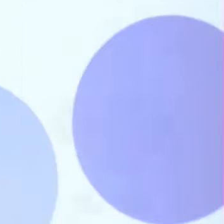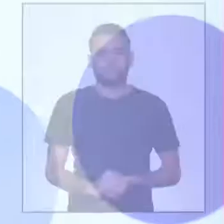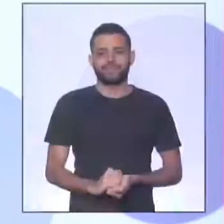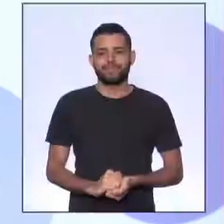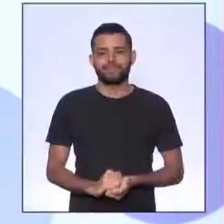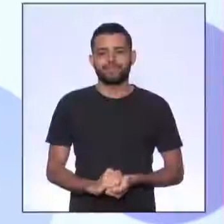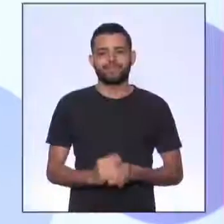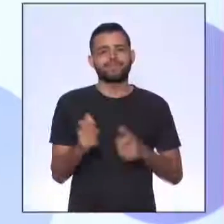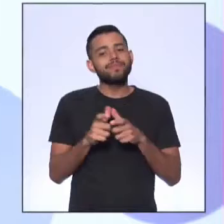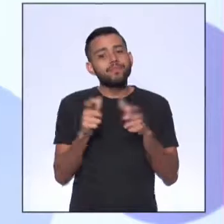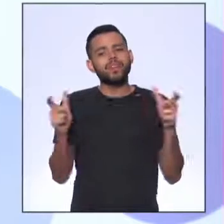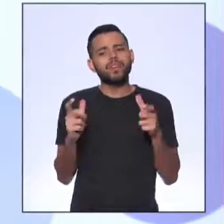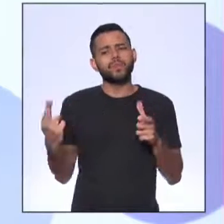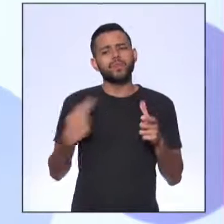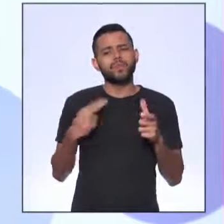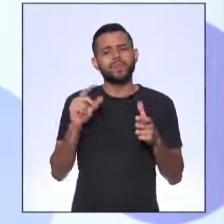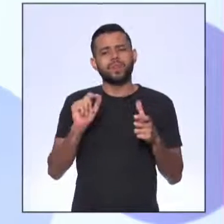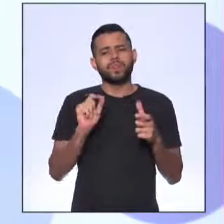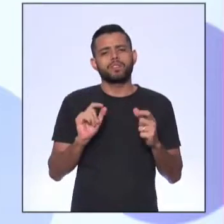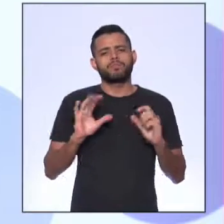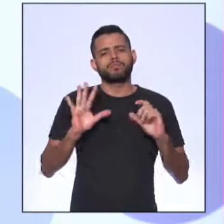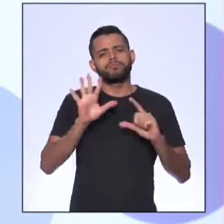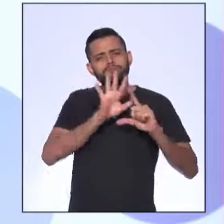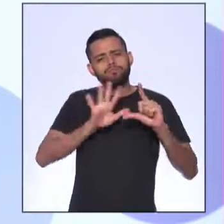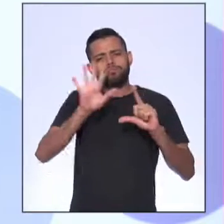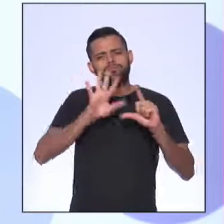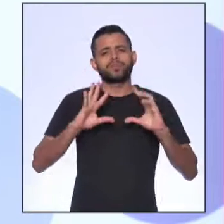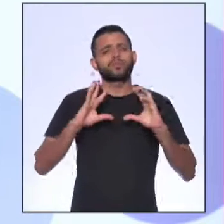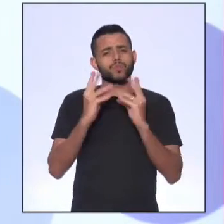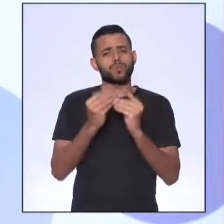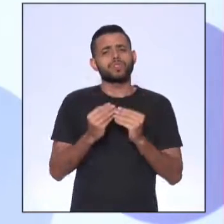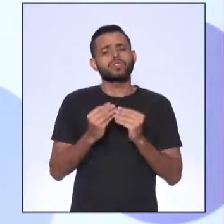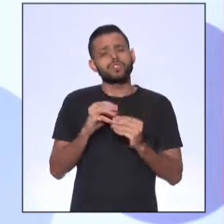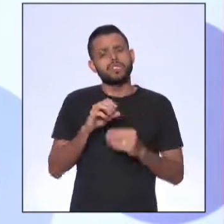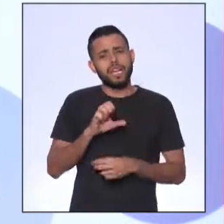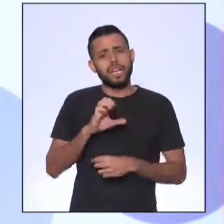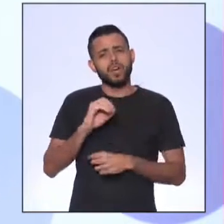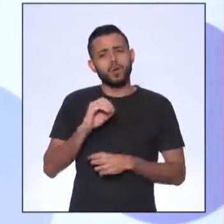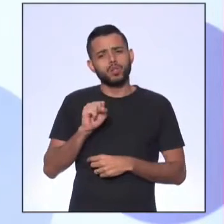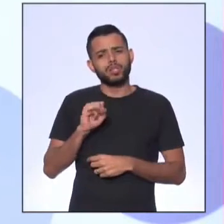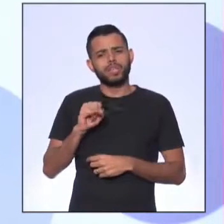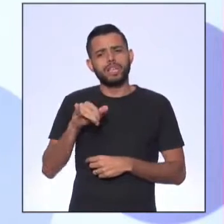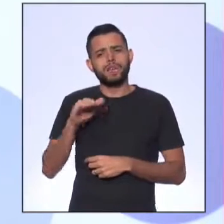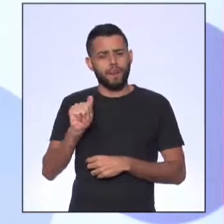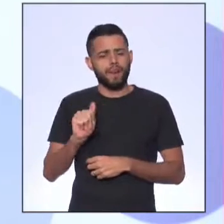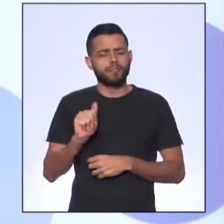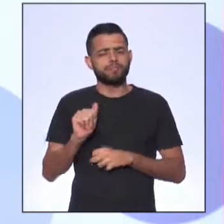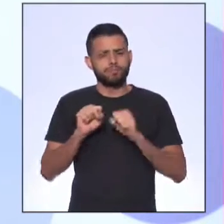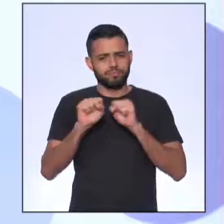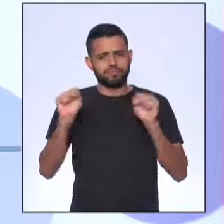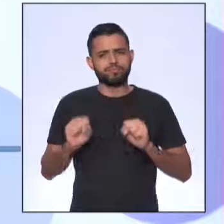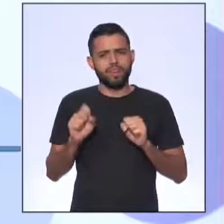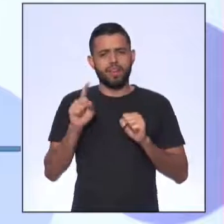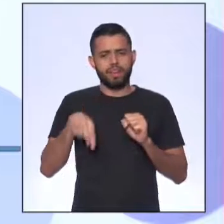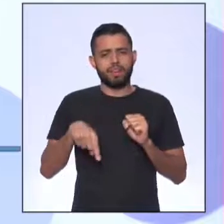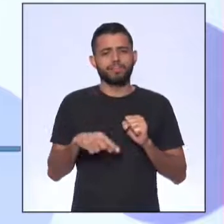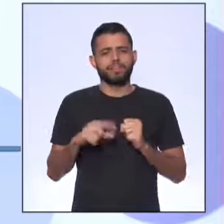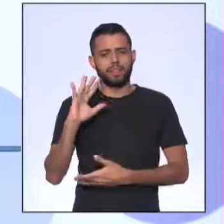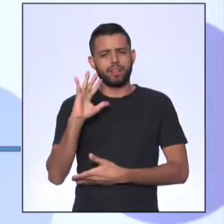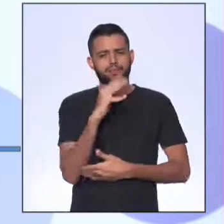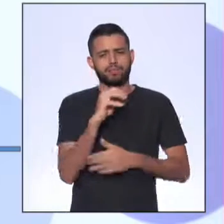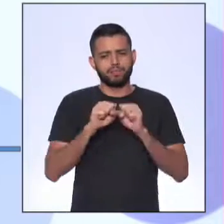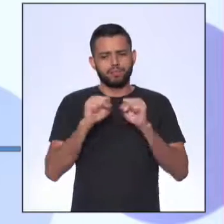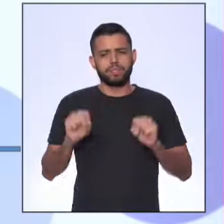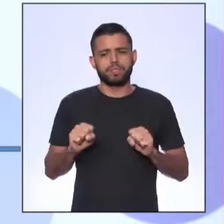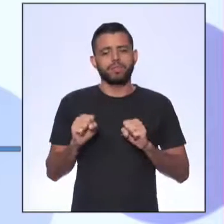A maioria respondeu que todas as imagens podem ser consideradas um ecossistema. Alguns alunos disseram que